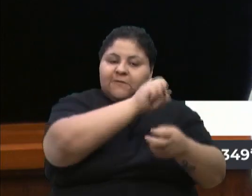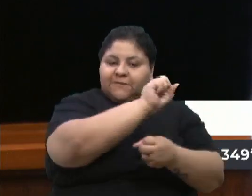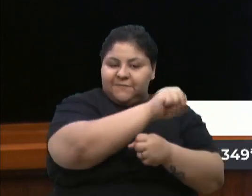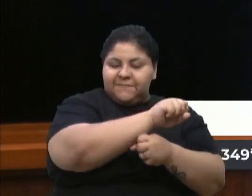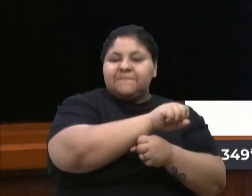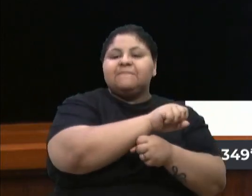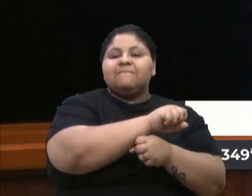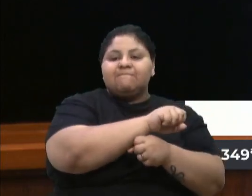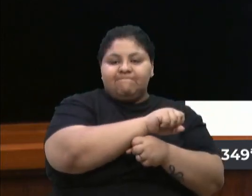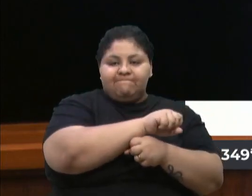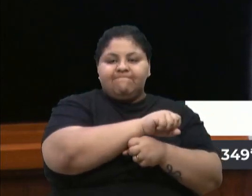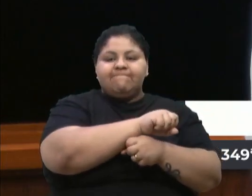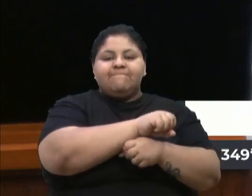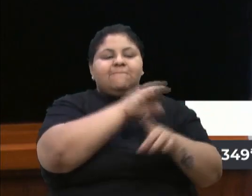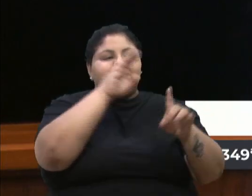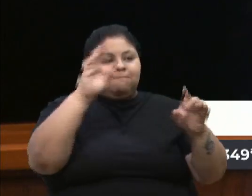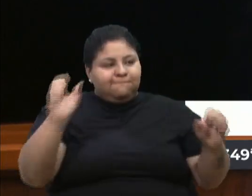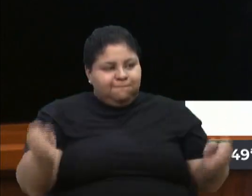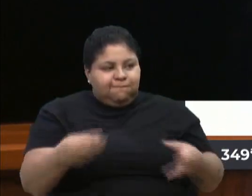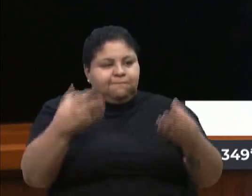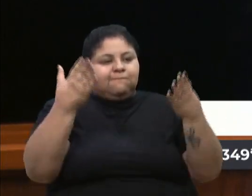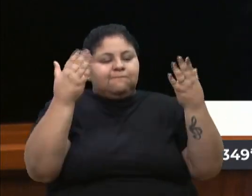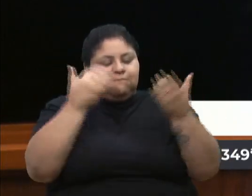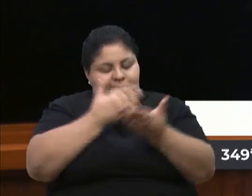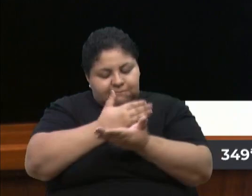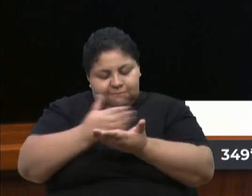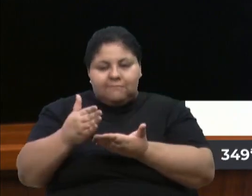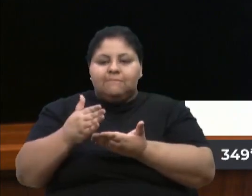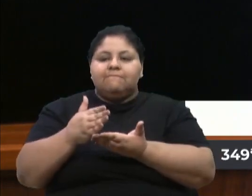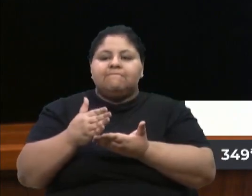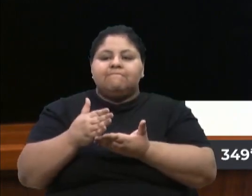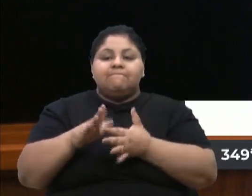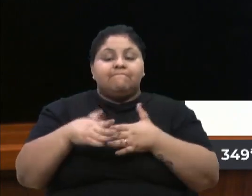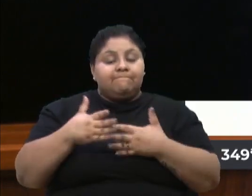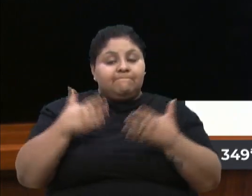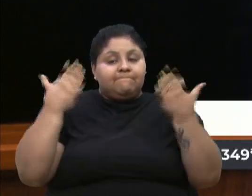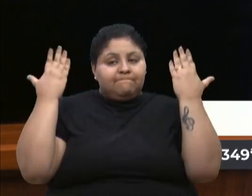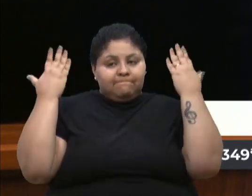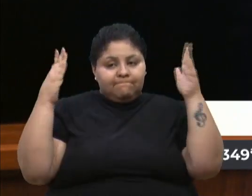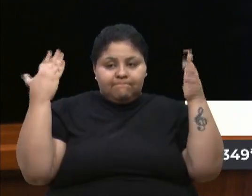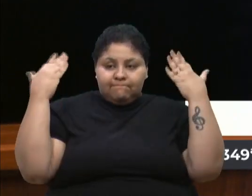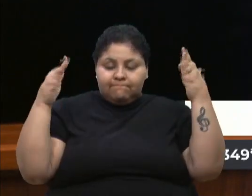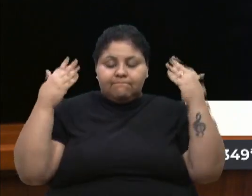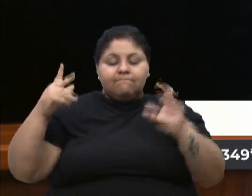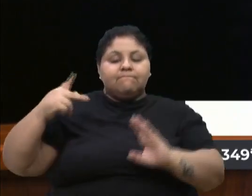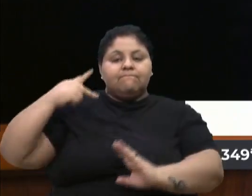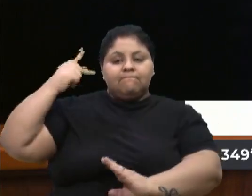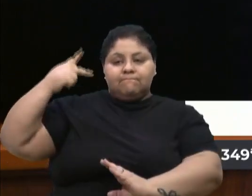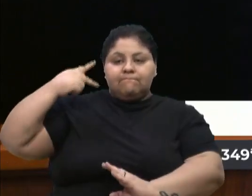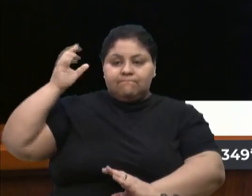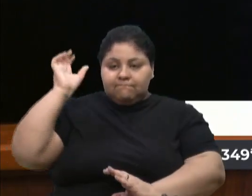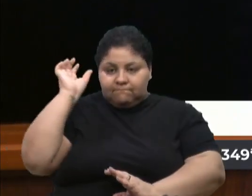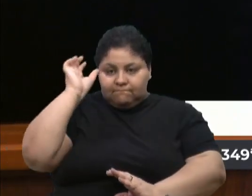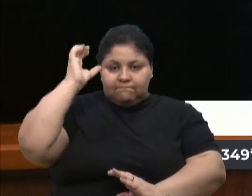meu voto de louvor a essas iniciativas. Então, parabéns, vereador Felipe, pela